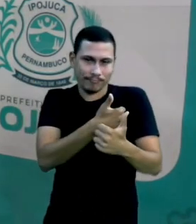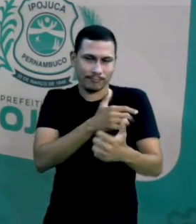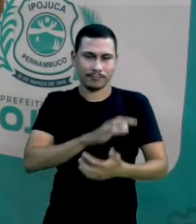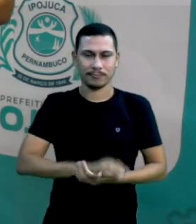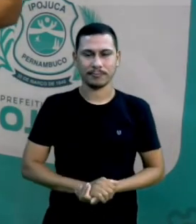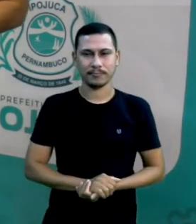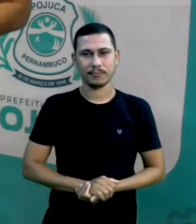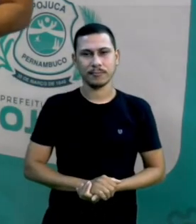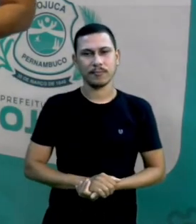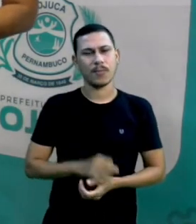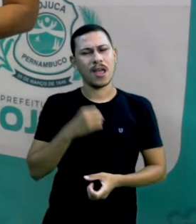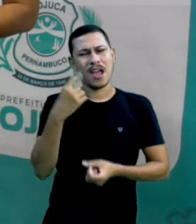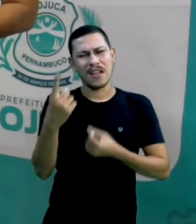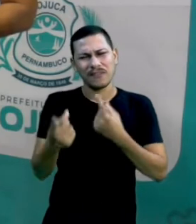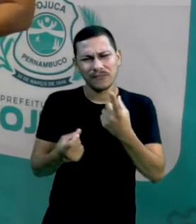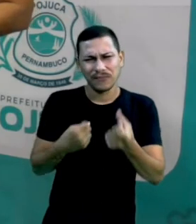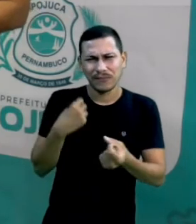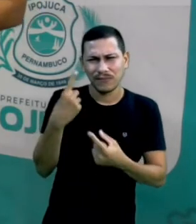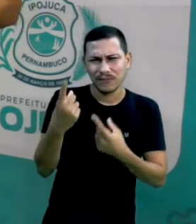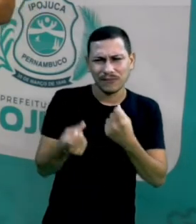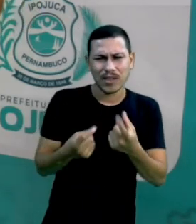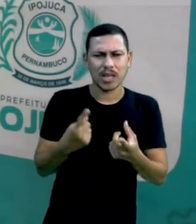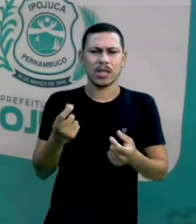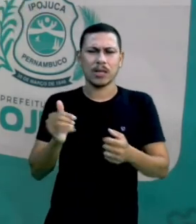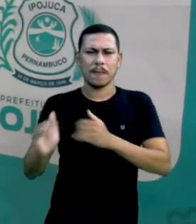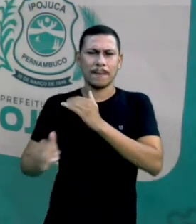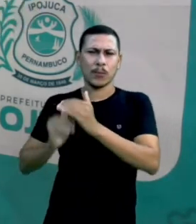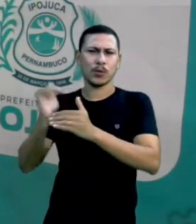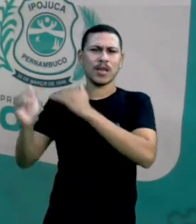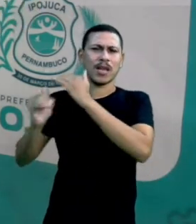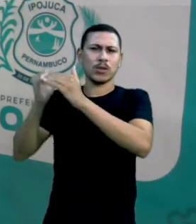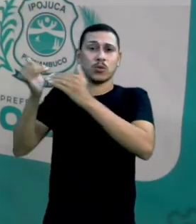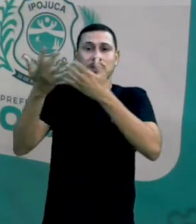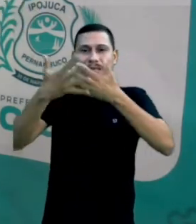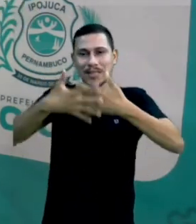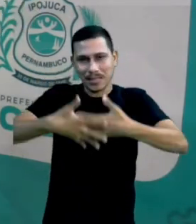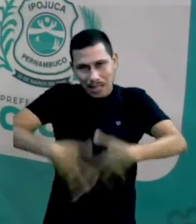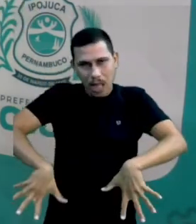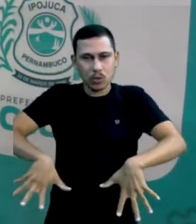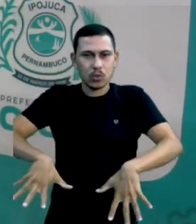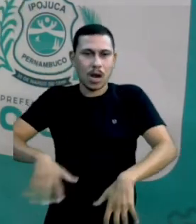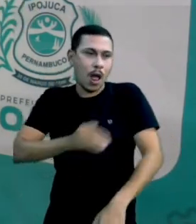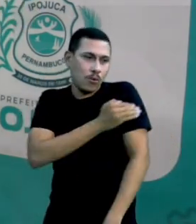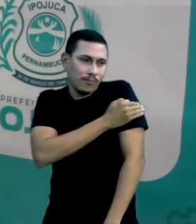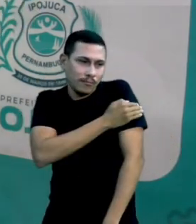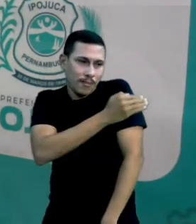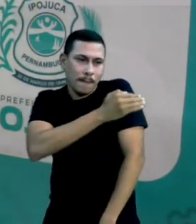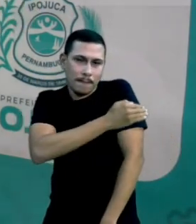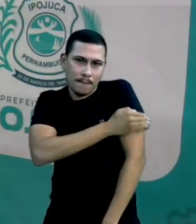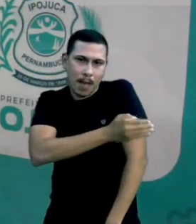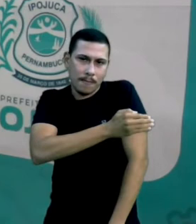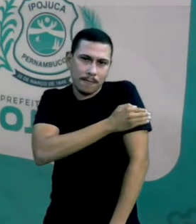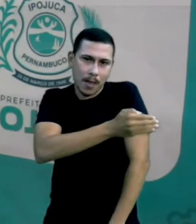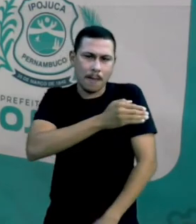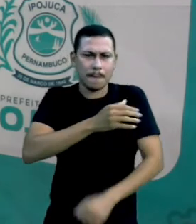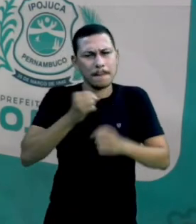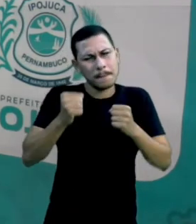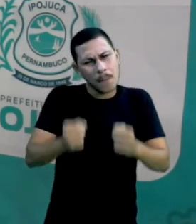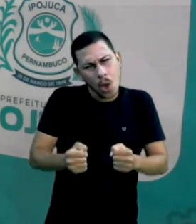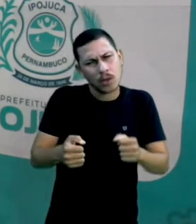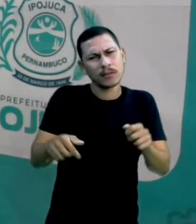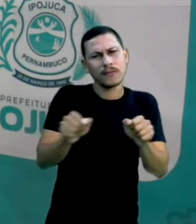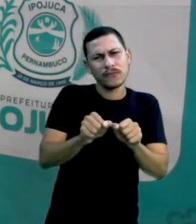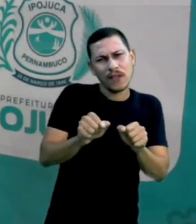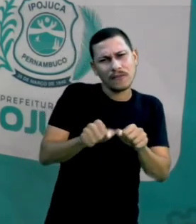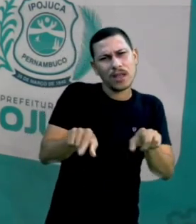vezes esse processo, que é um processo natural, o processo anabólico, ele pode ser ali feito de